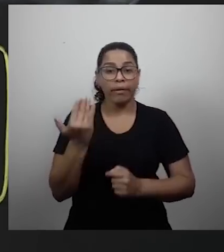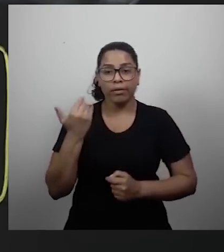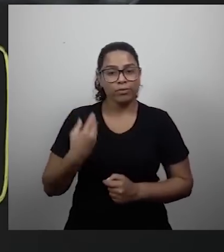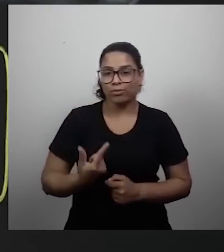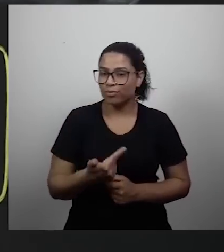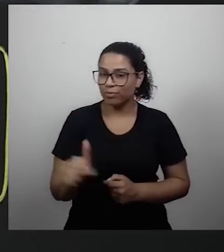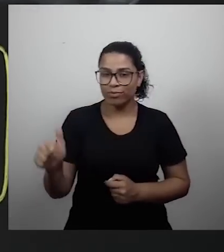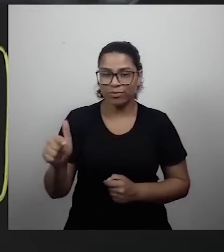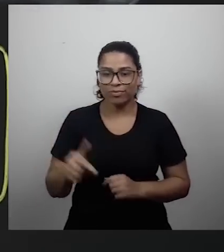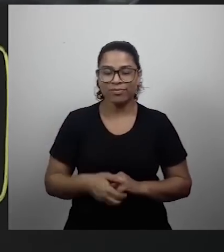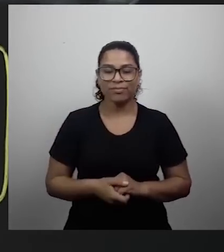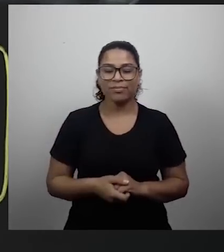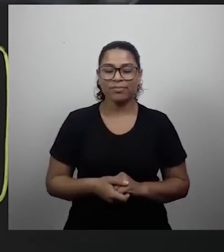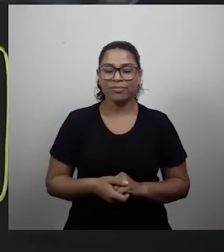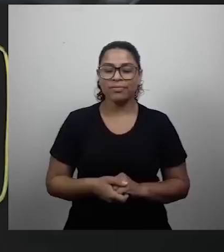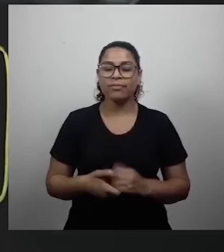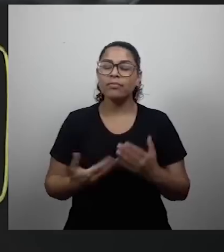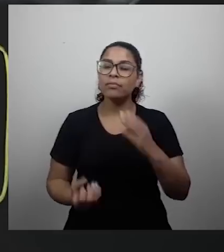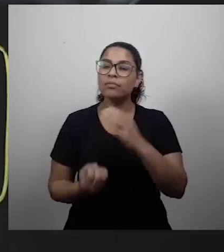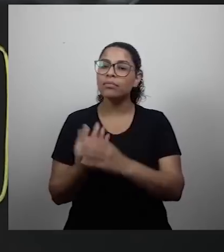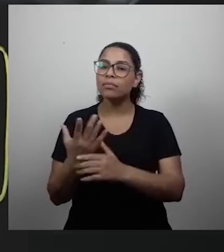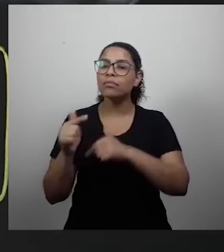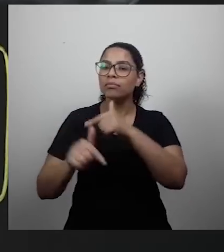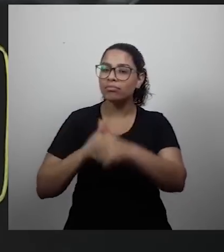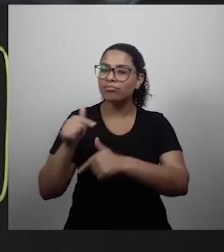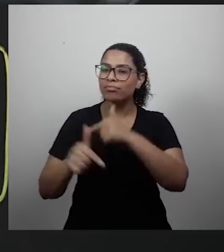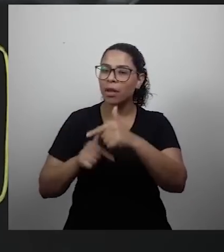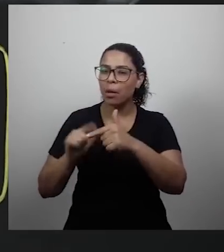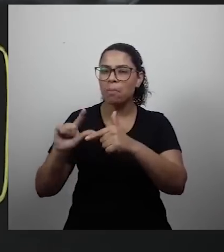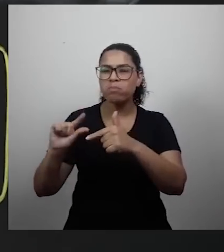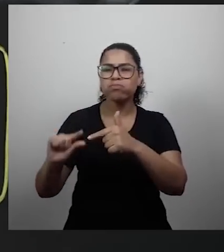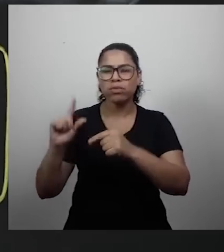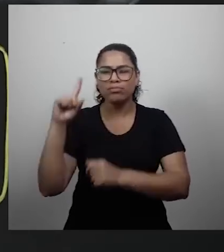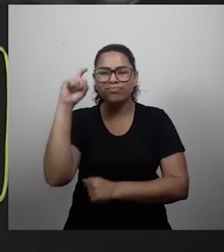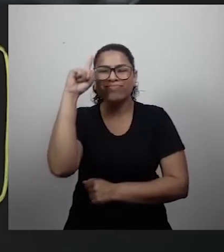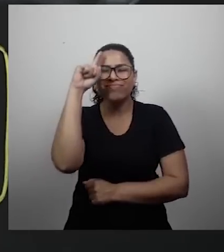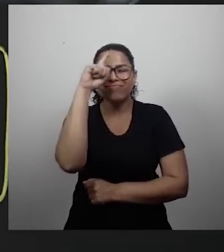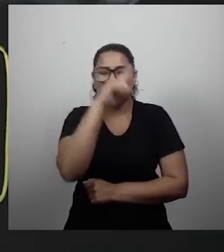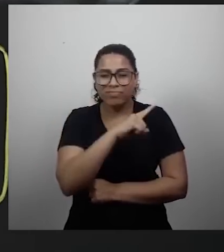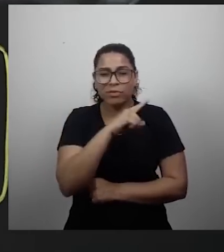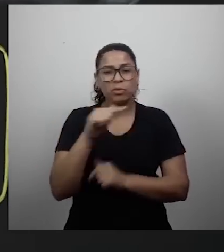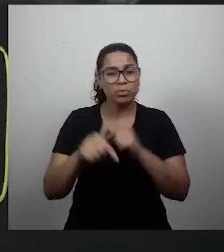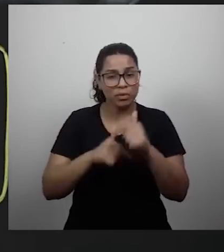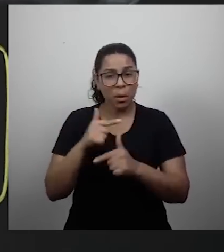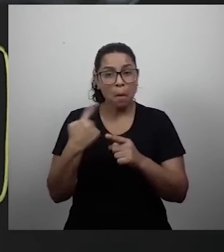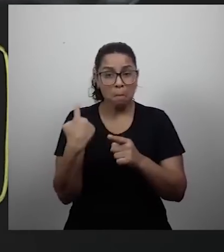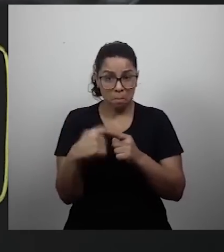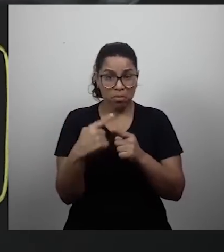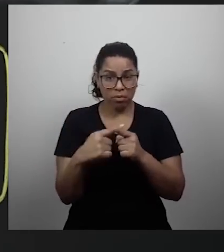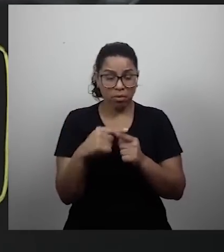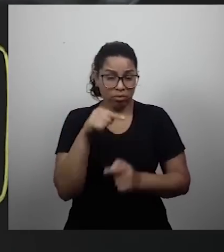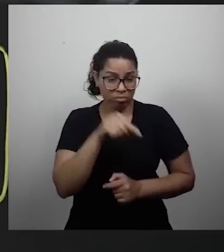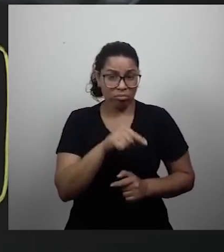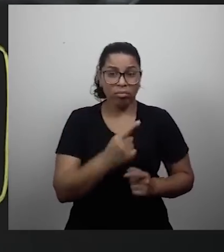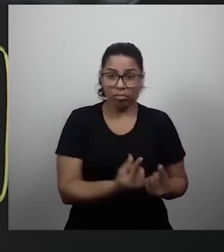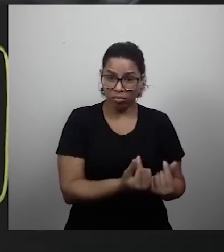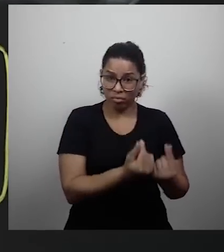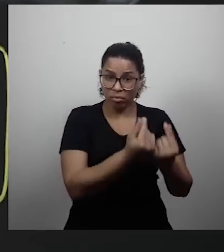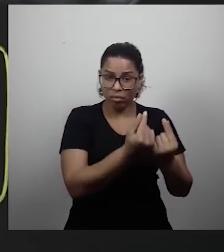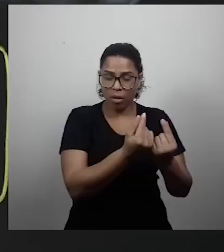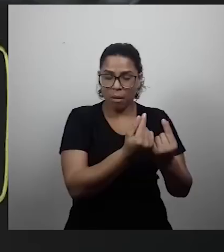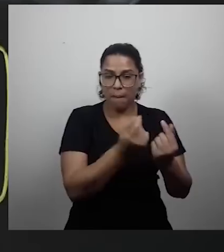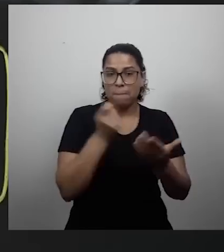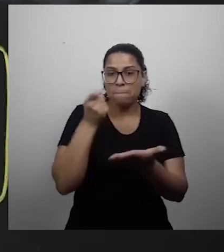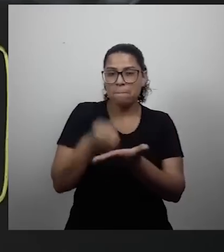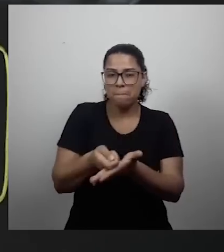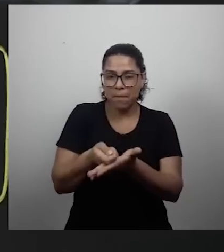no momento que surge com condições de trabalho muito difíceis, porque o interesse dos burgueses era pagar o menos possível